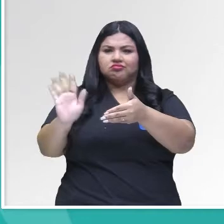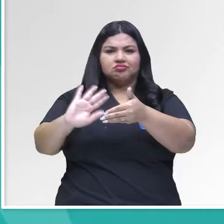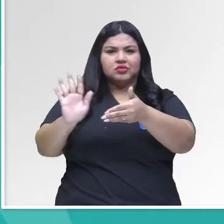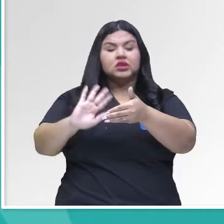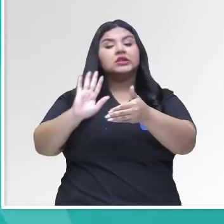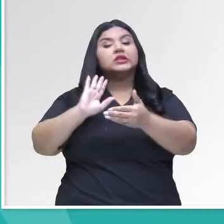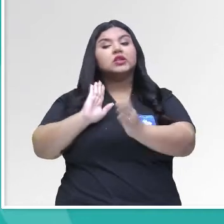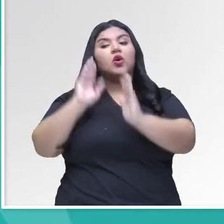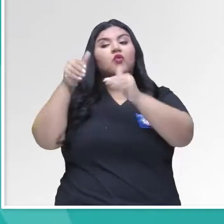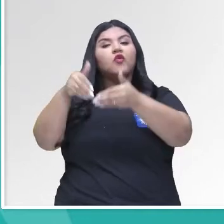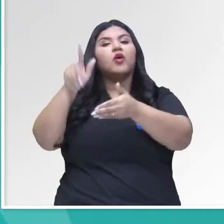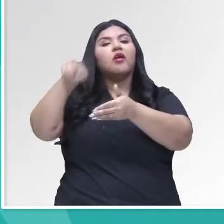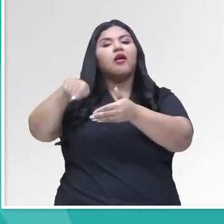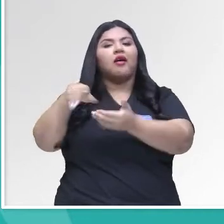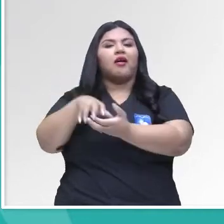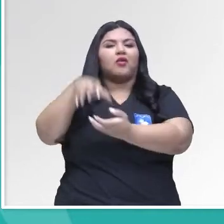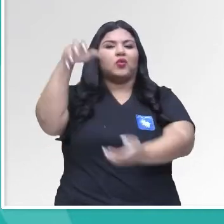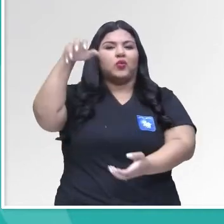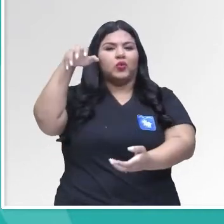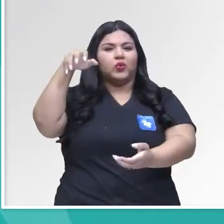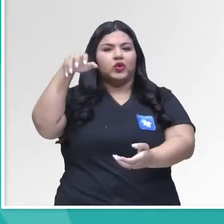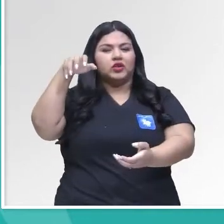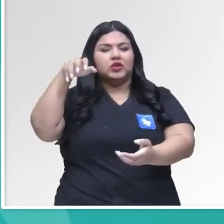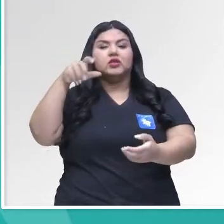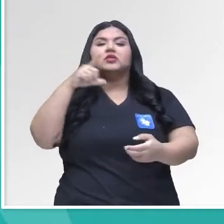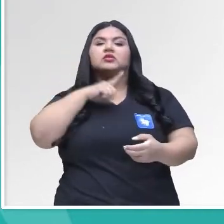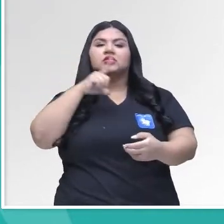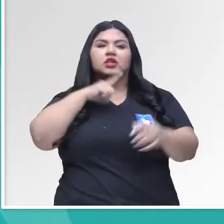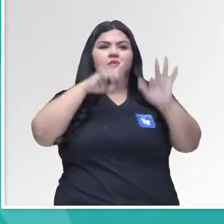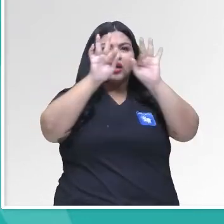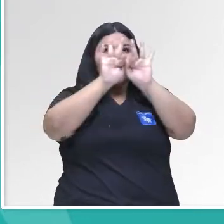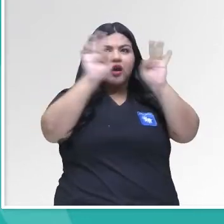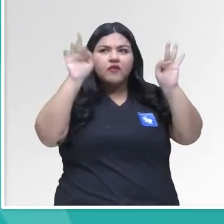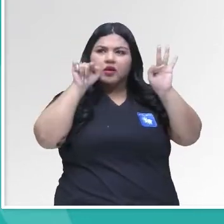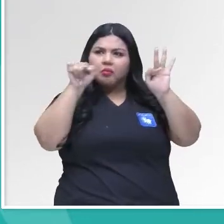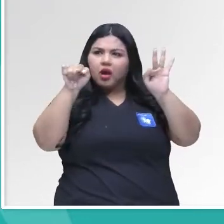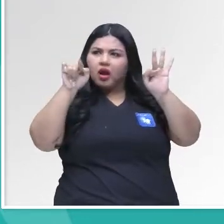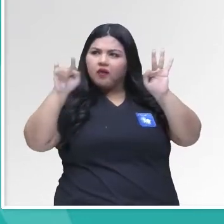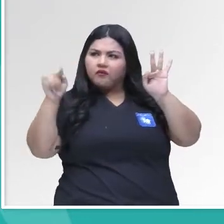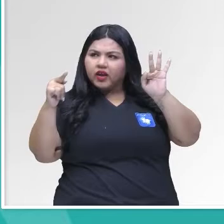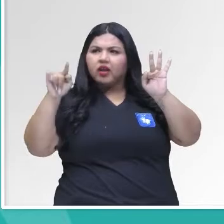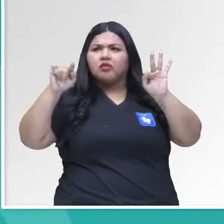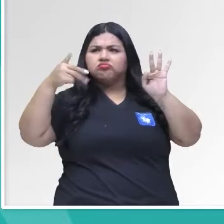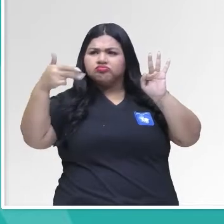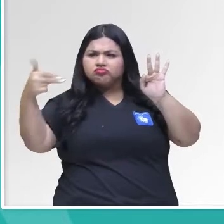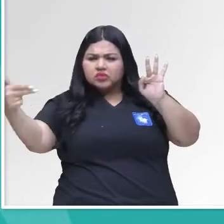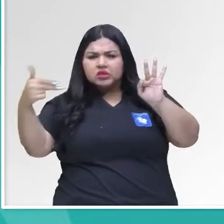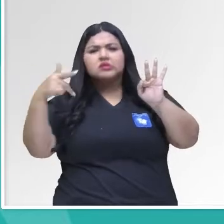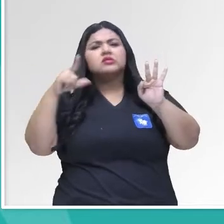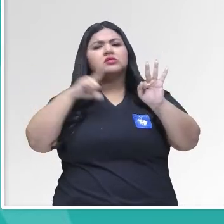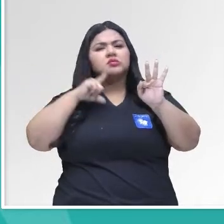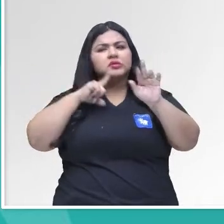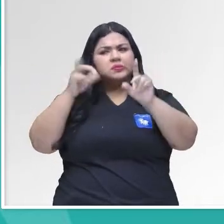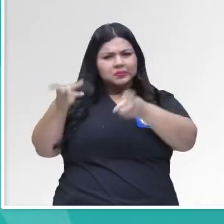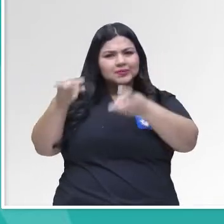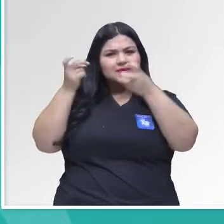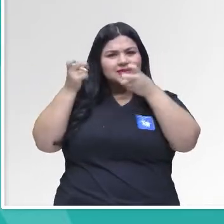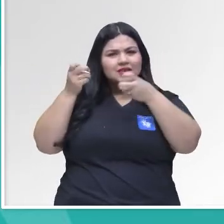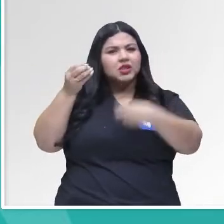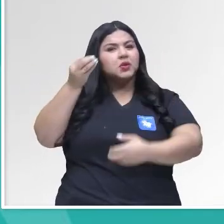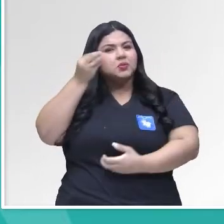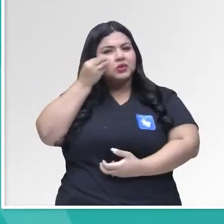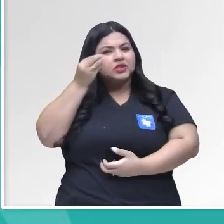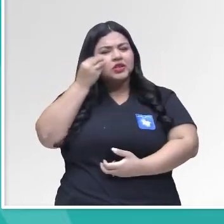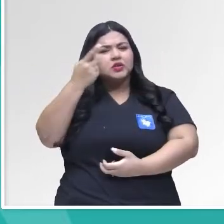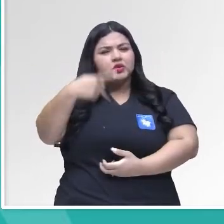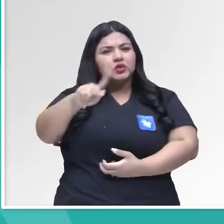para adultos. E os sinais de pontuação ali presentes também na estrutura do texto. Conseguiu perceber? Começa a observar no teu